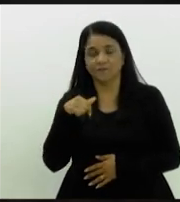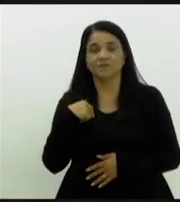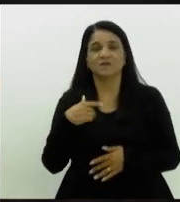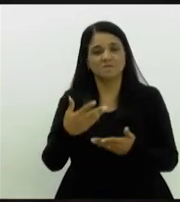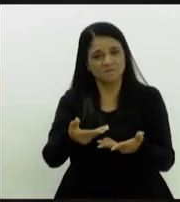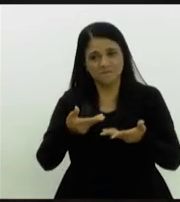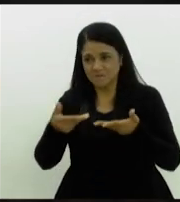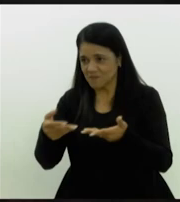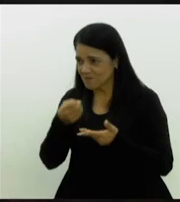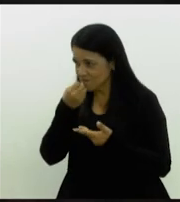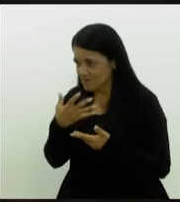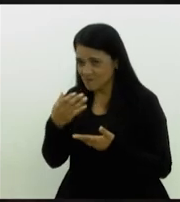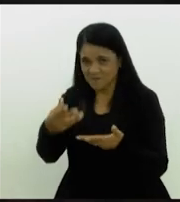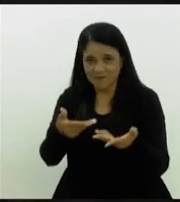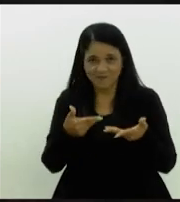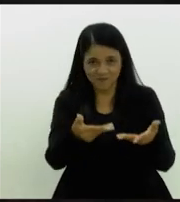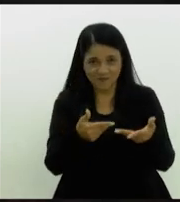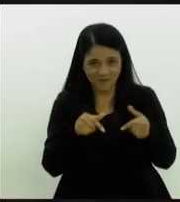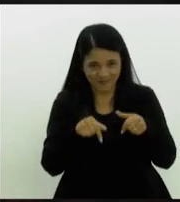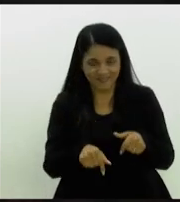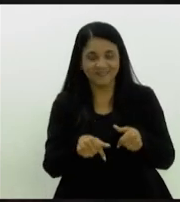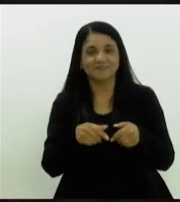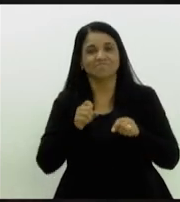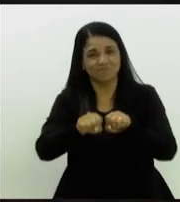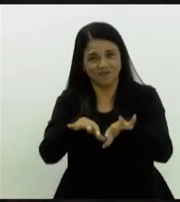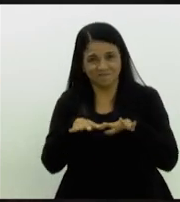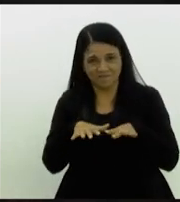todos bem-vindos a este parlamento.